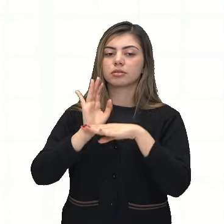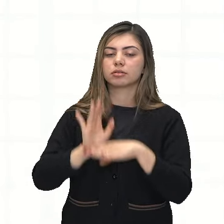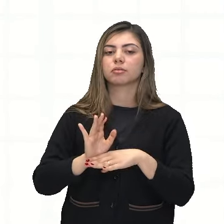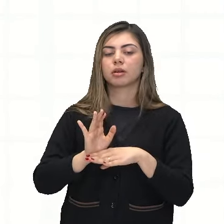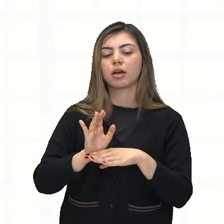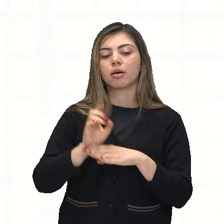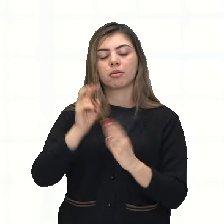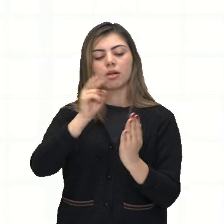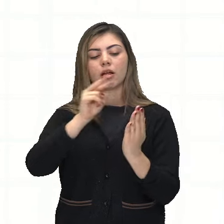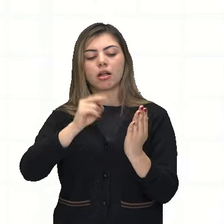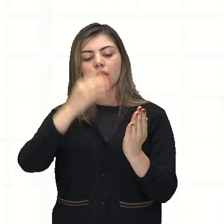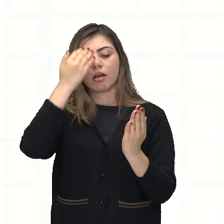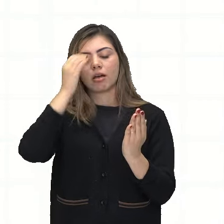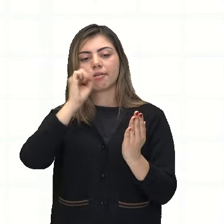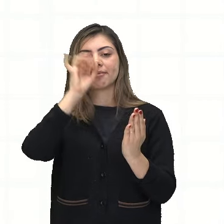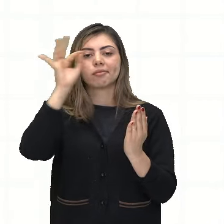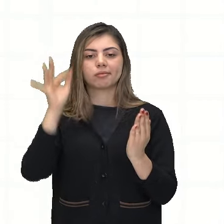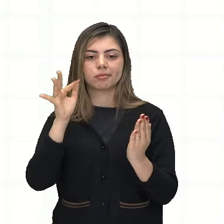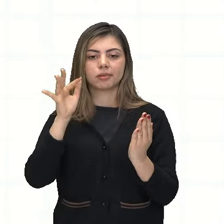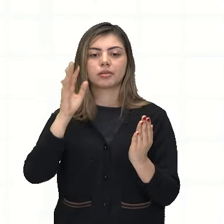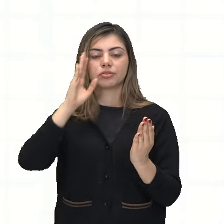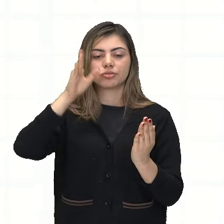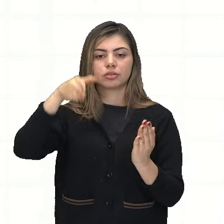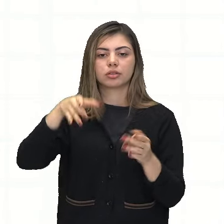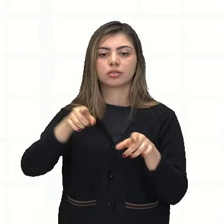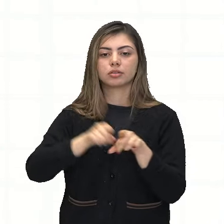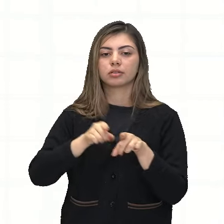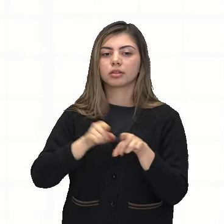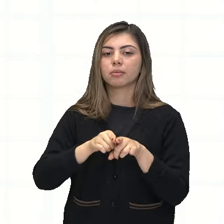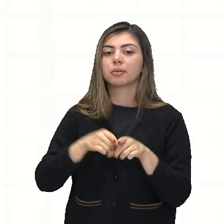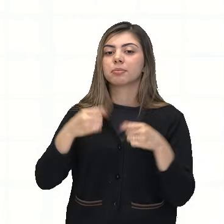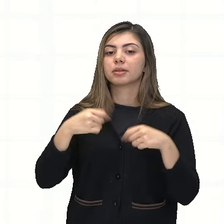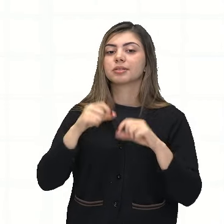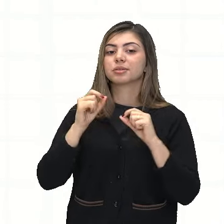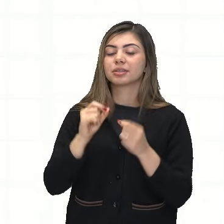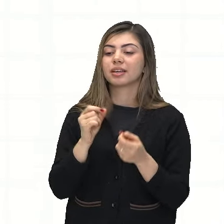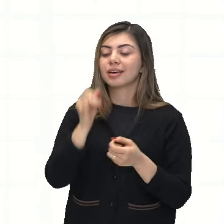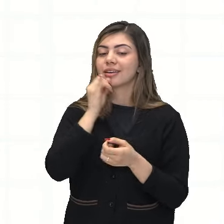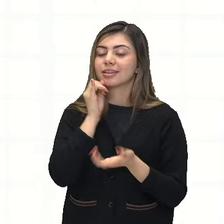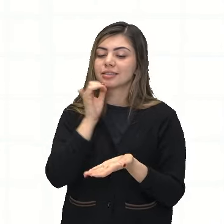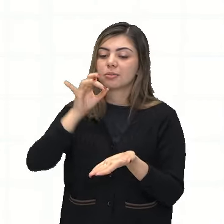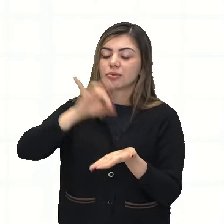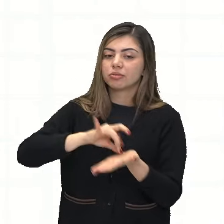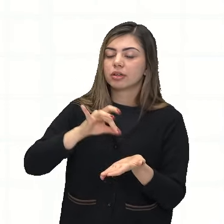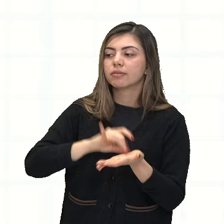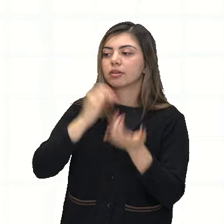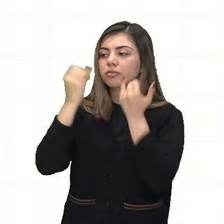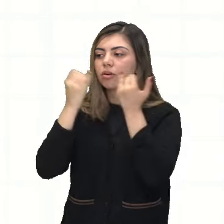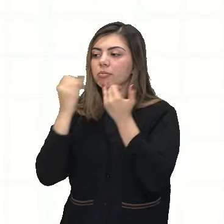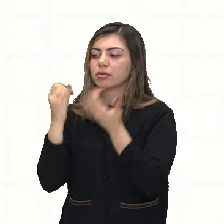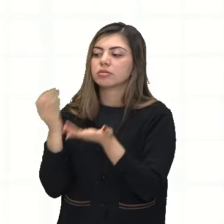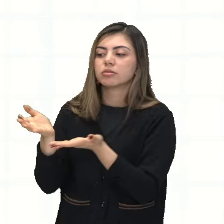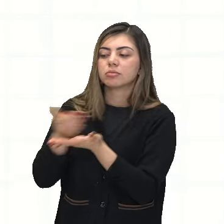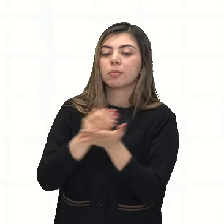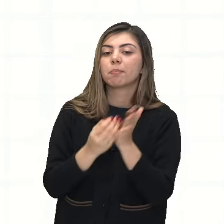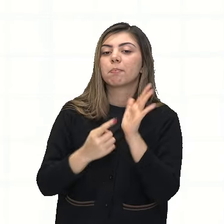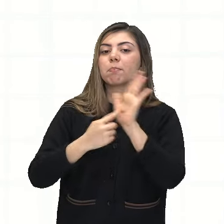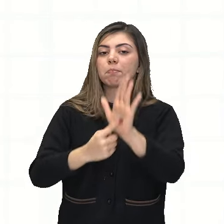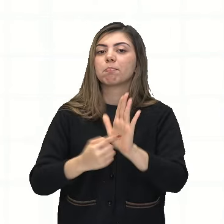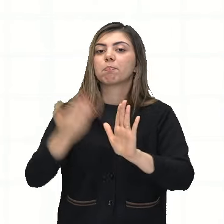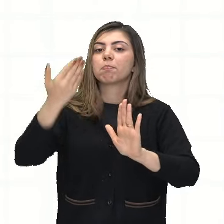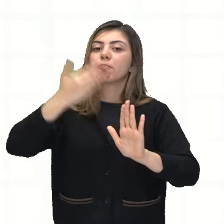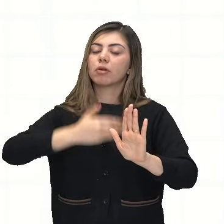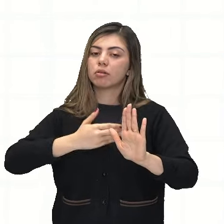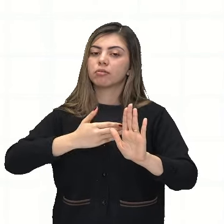obviamente para que eu não tenha problemas e apoiados Olha só por evidências exemplos e dados concretos isso é